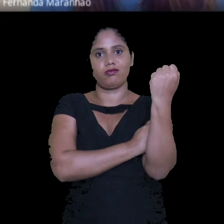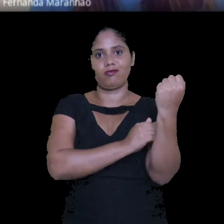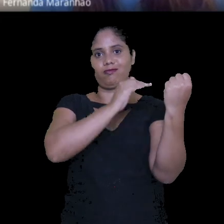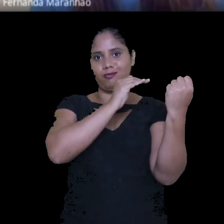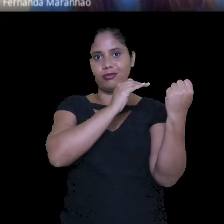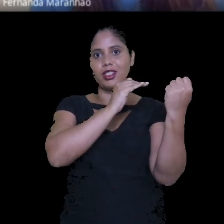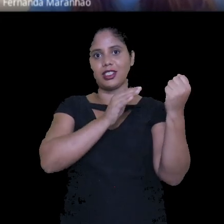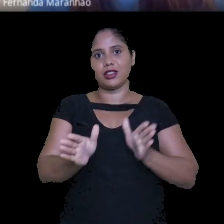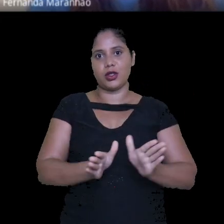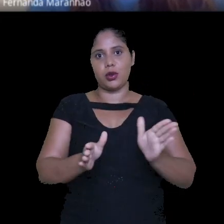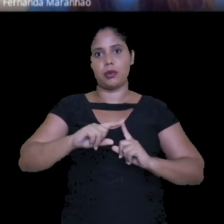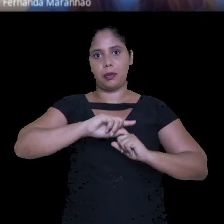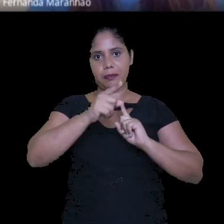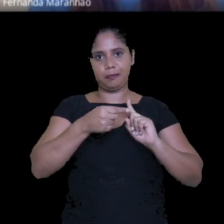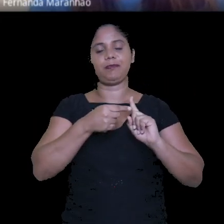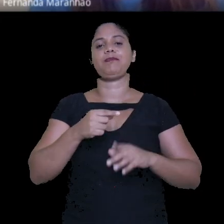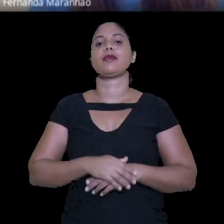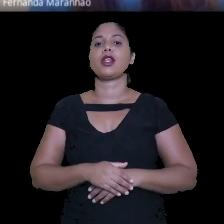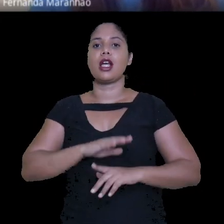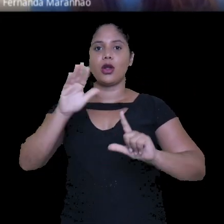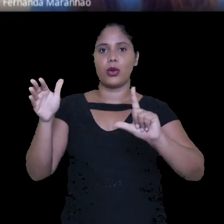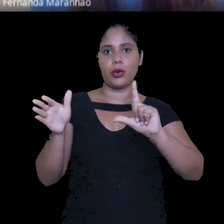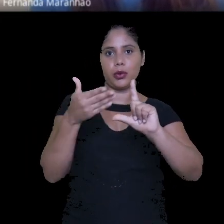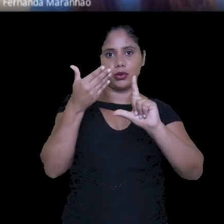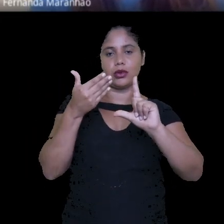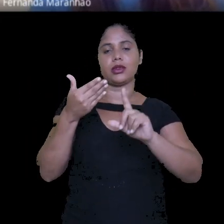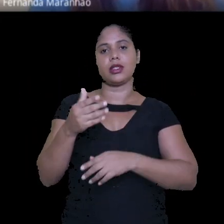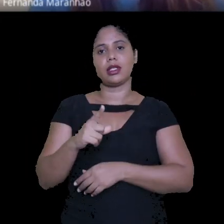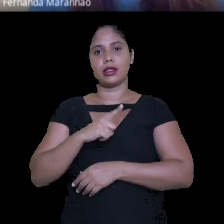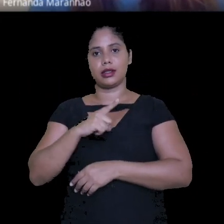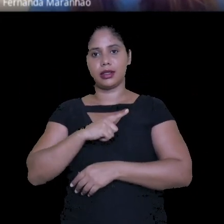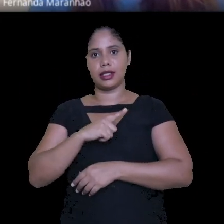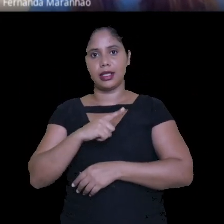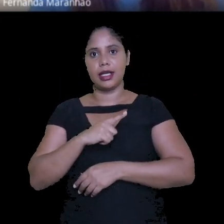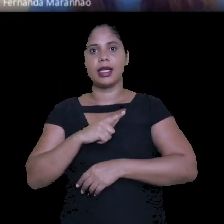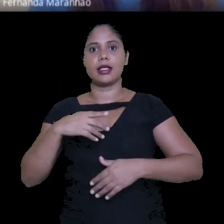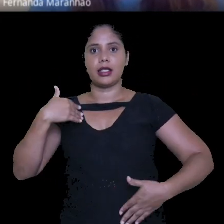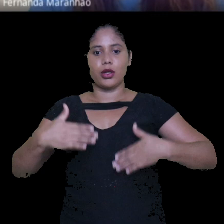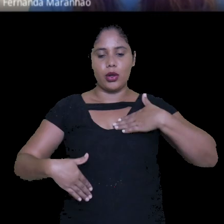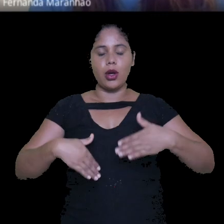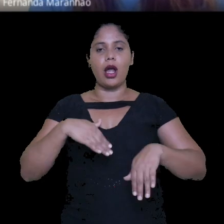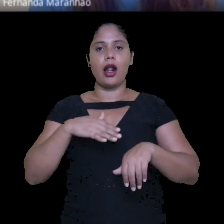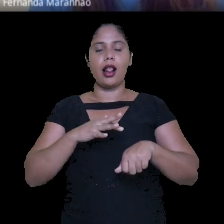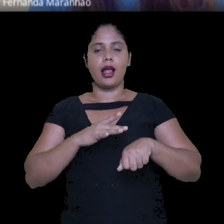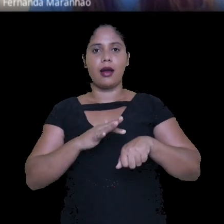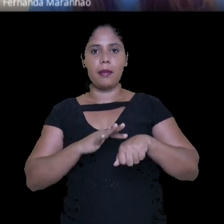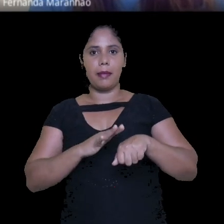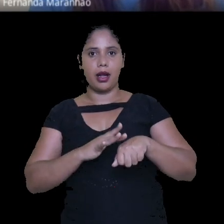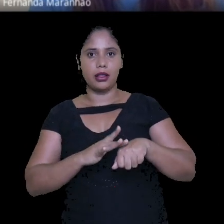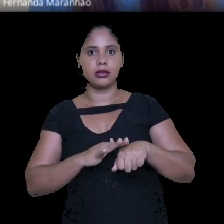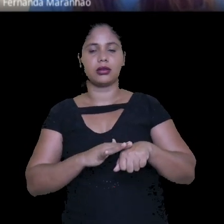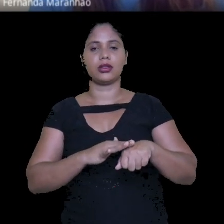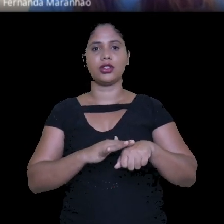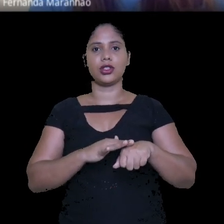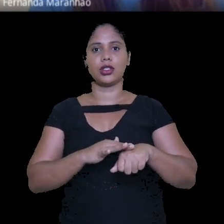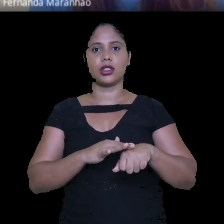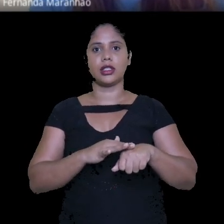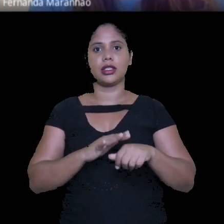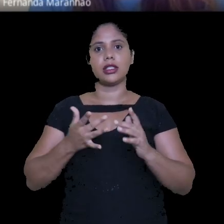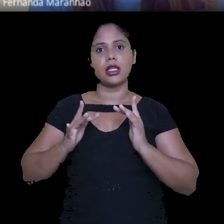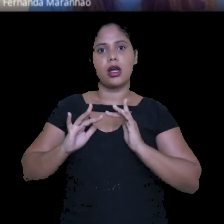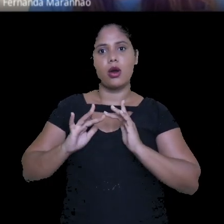síndromes. Então, à esquerda se lê o nome de um artigo que foi publicado e fala sobre